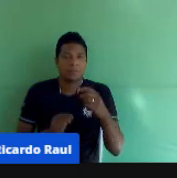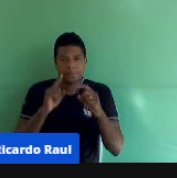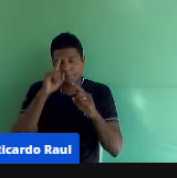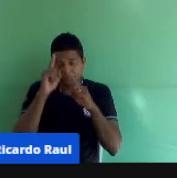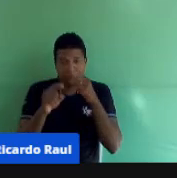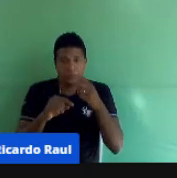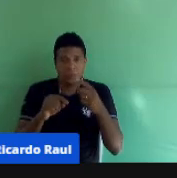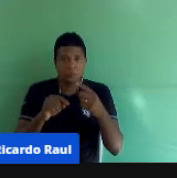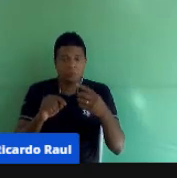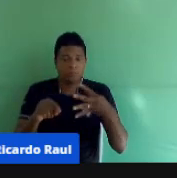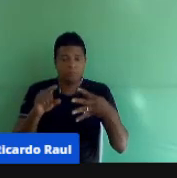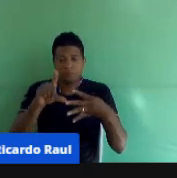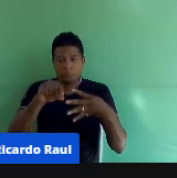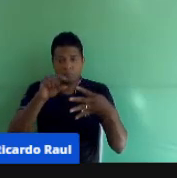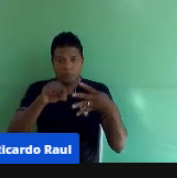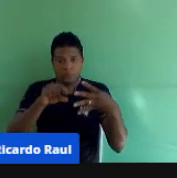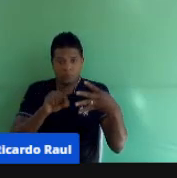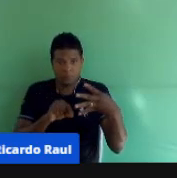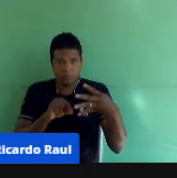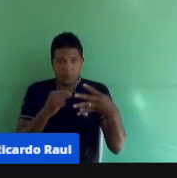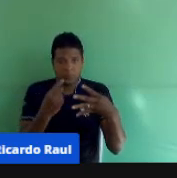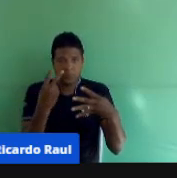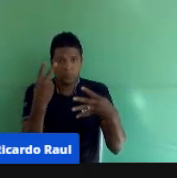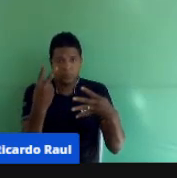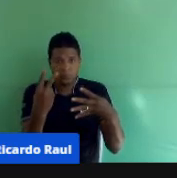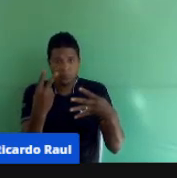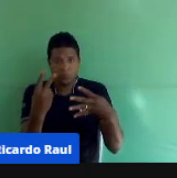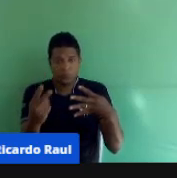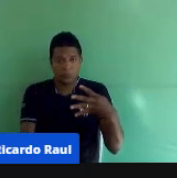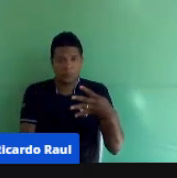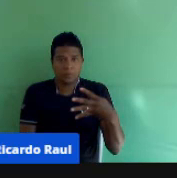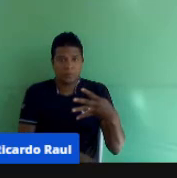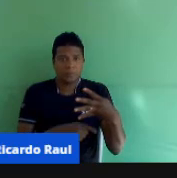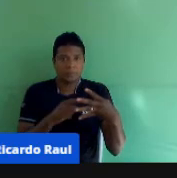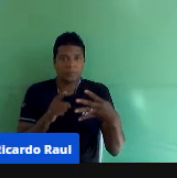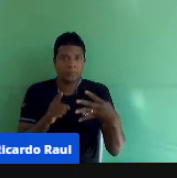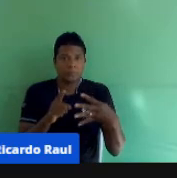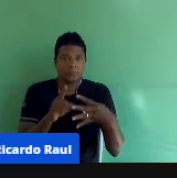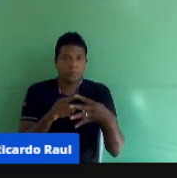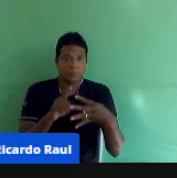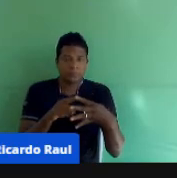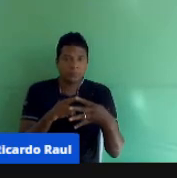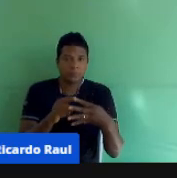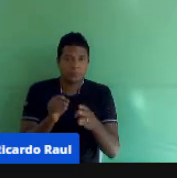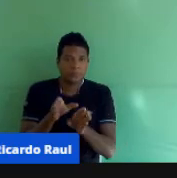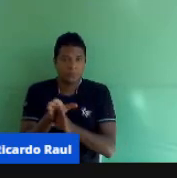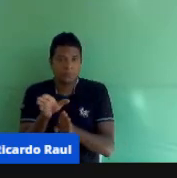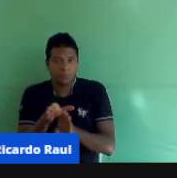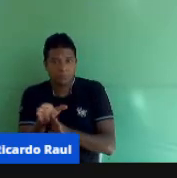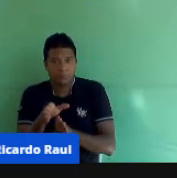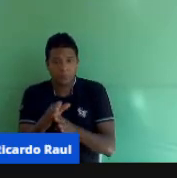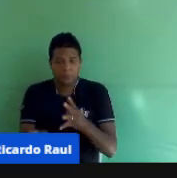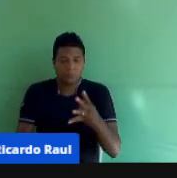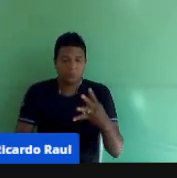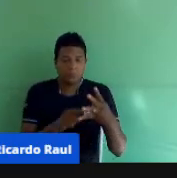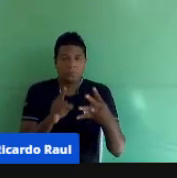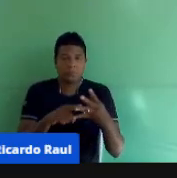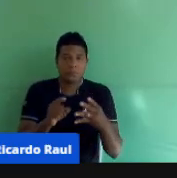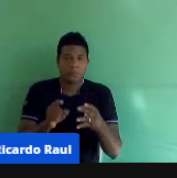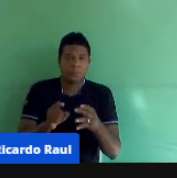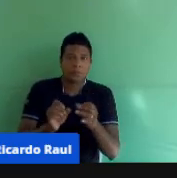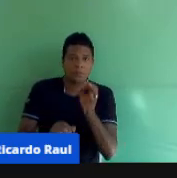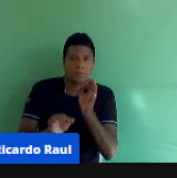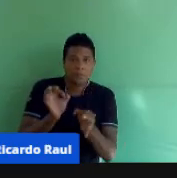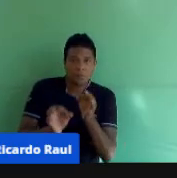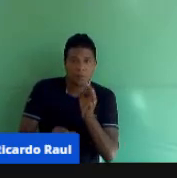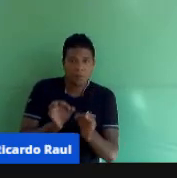escolhi 2 e desenvolvi elas. A primeira delas é o roteiro orientador e a segunda, o tribunal e julgamento. Então,